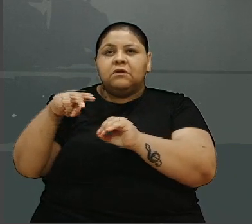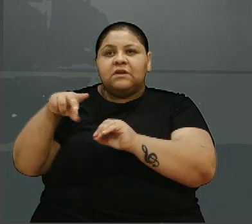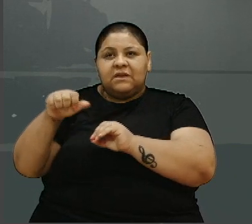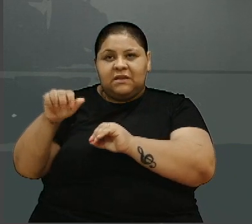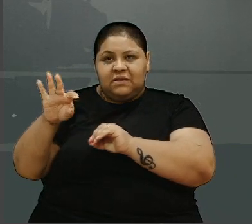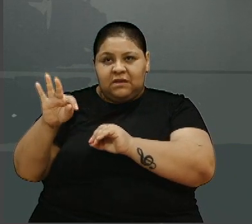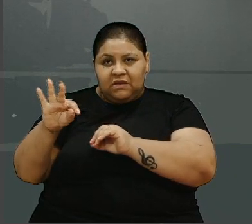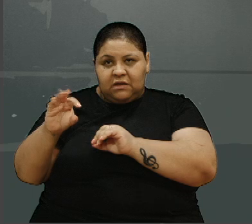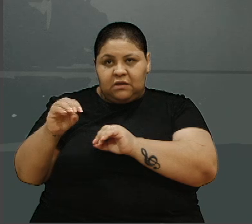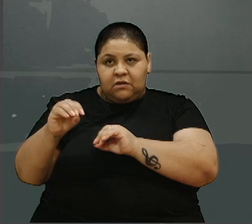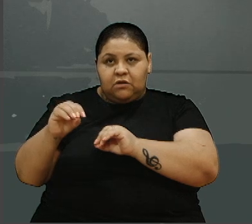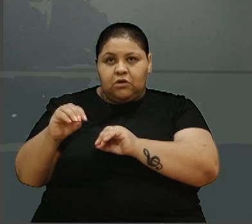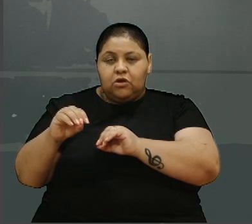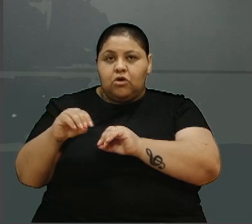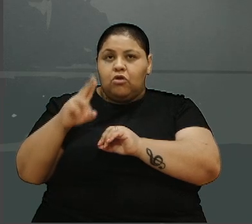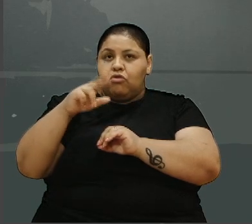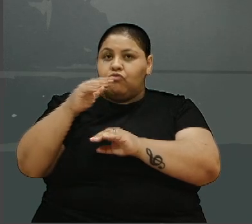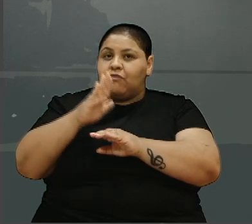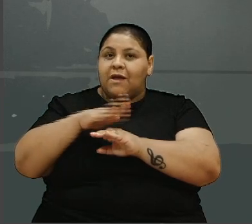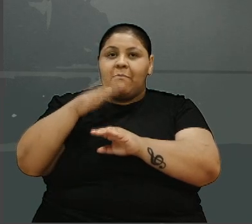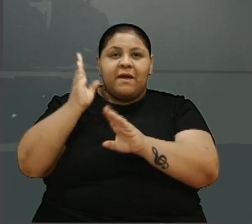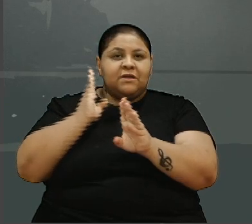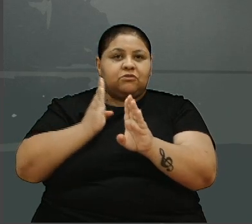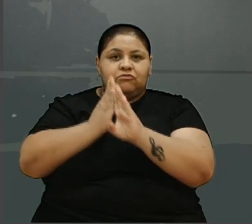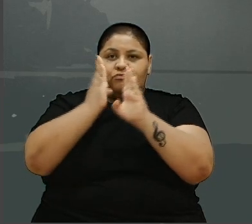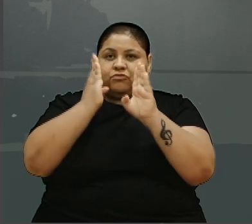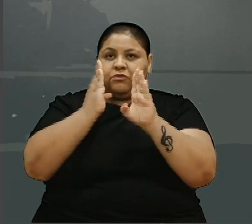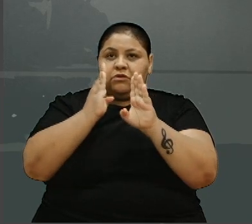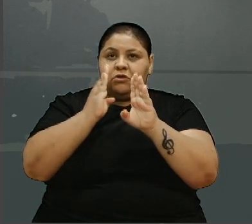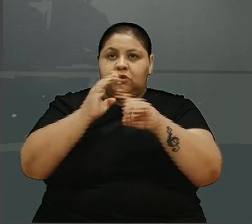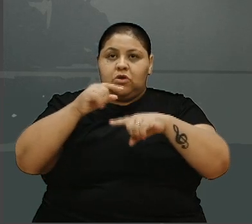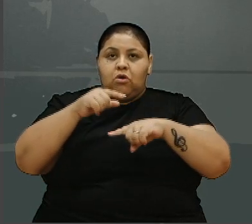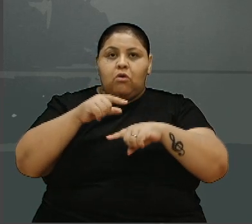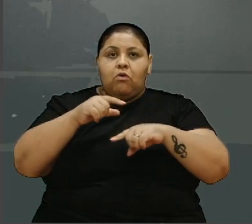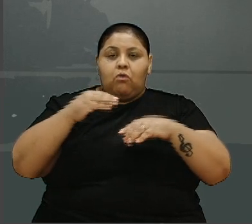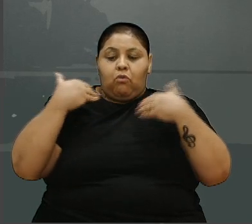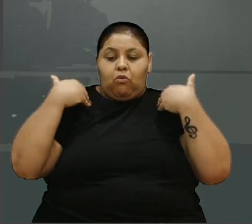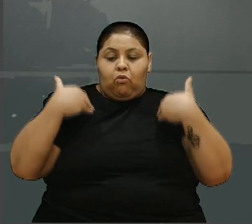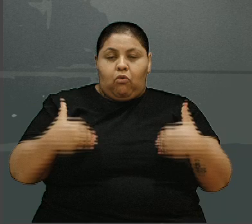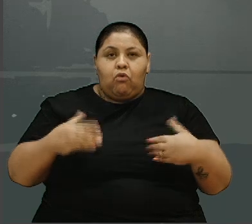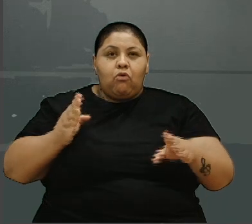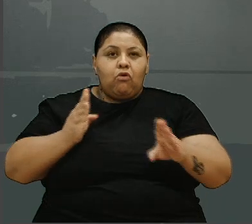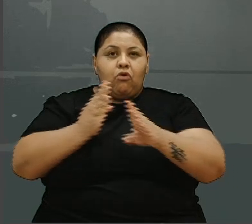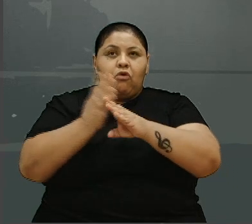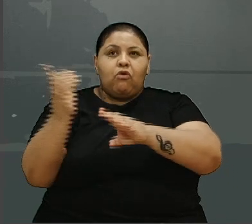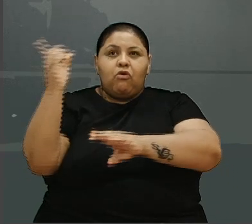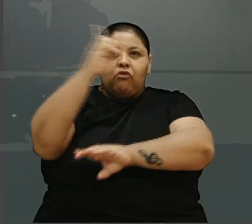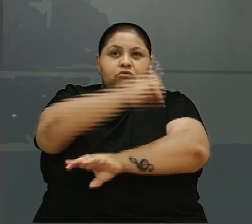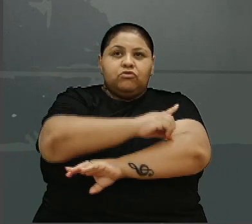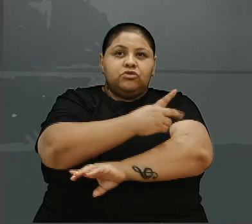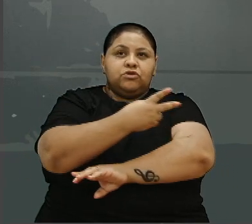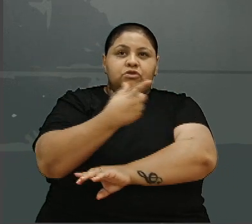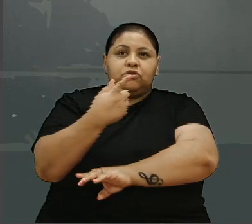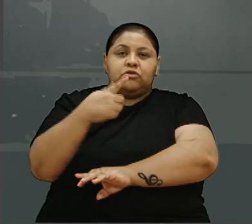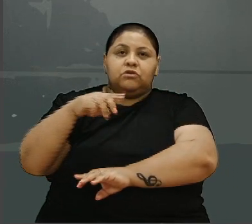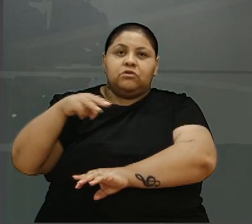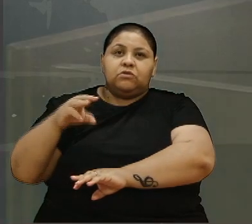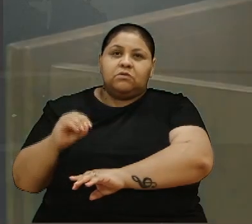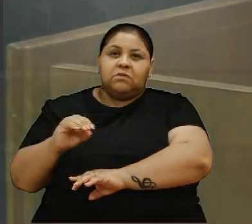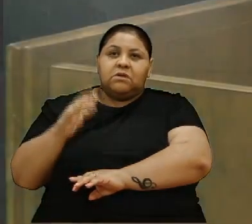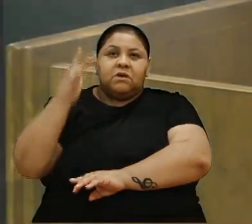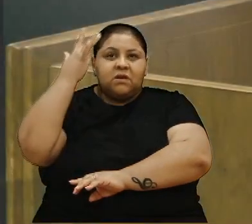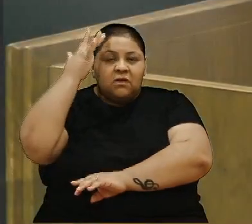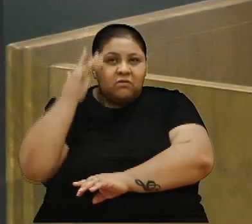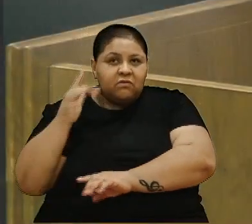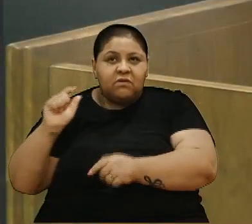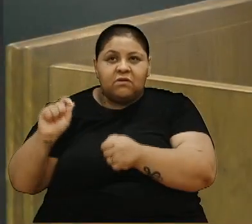César, nunca mais foi encontrada. O corpo dela foi encontrado no dia 21 de março, portanto, amanhã